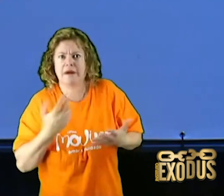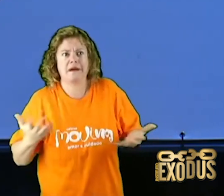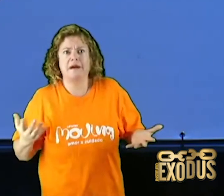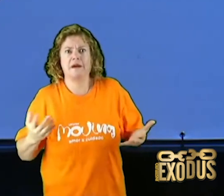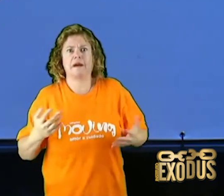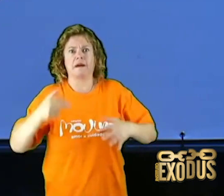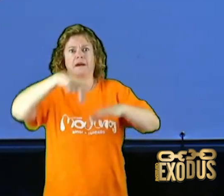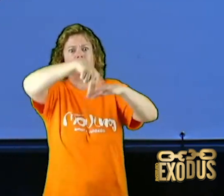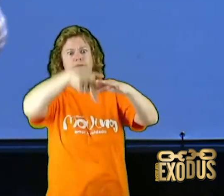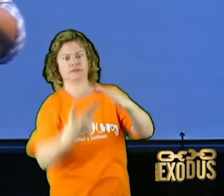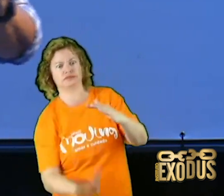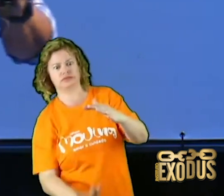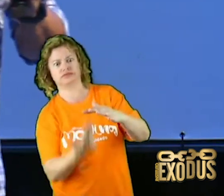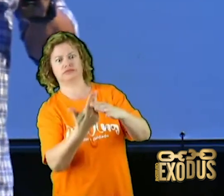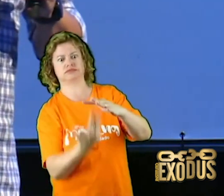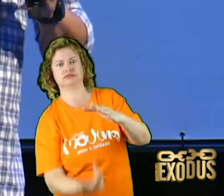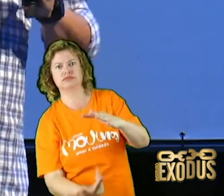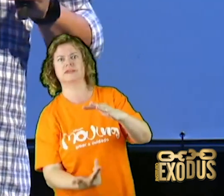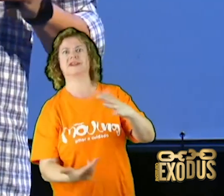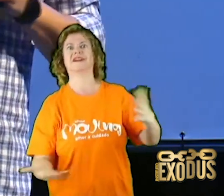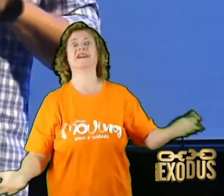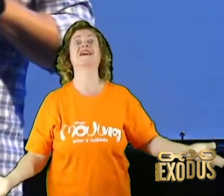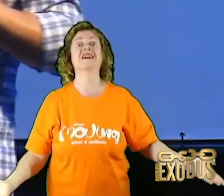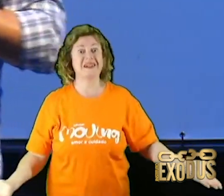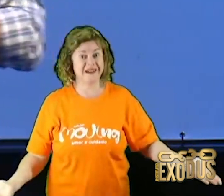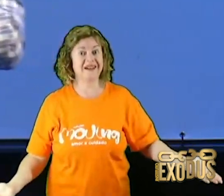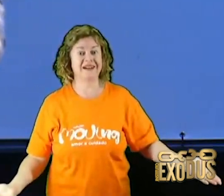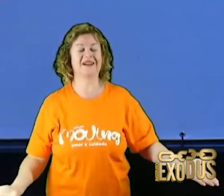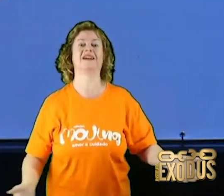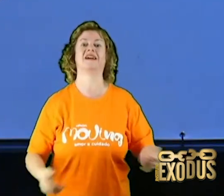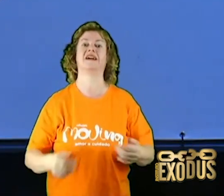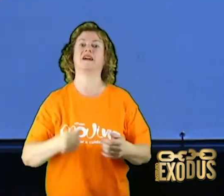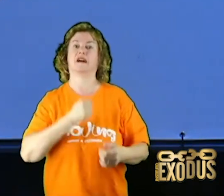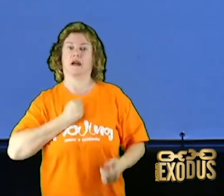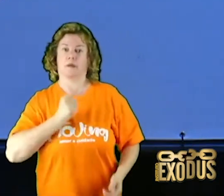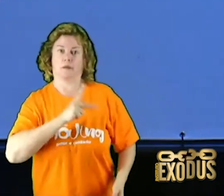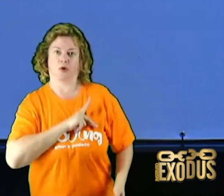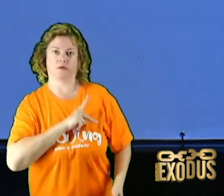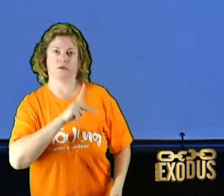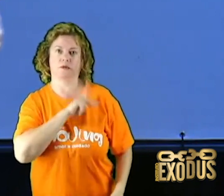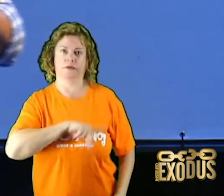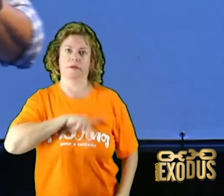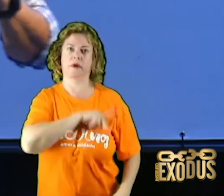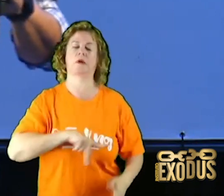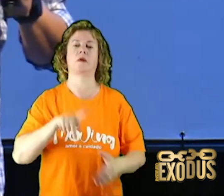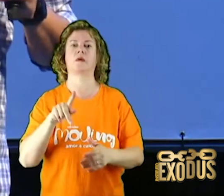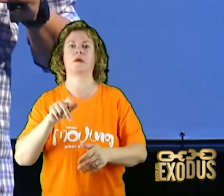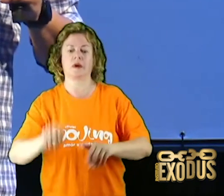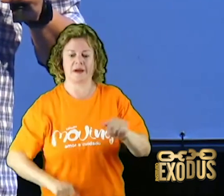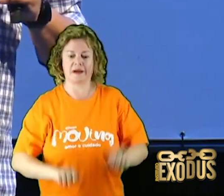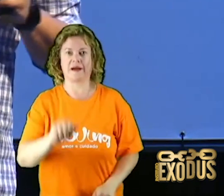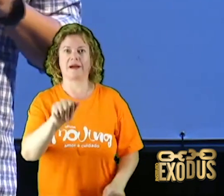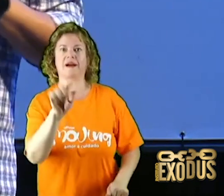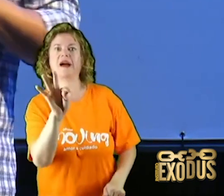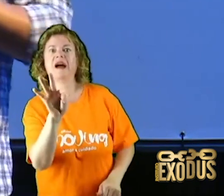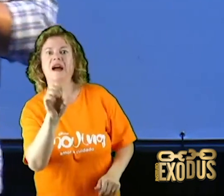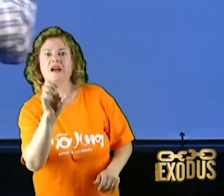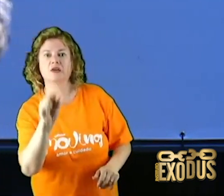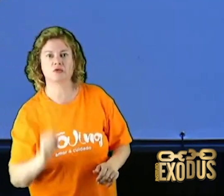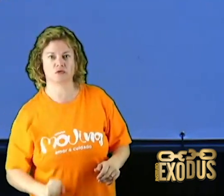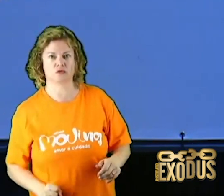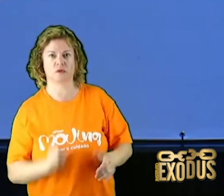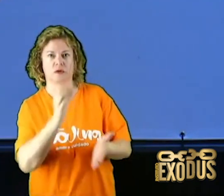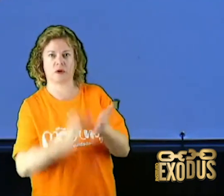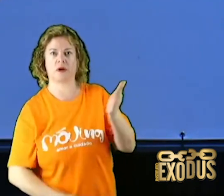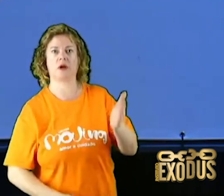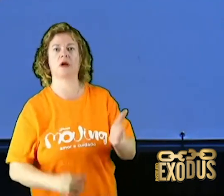anormalidade? O apóstolo Paulo, em Atos 13, ele está numa região chamada Arcádia. E é ali que